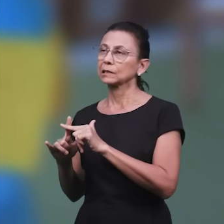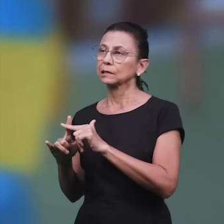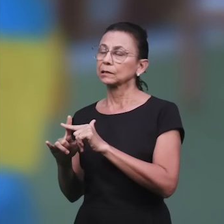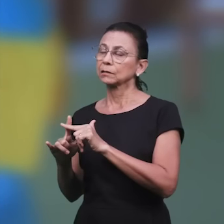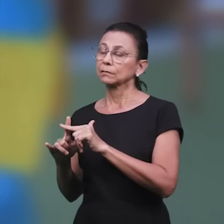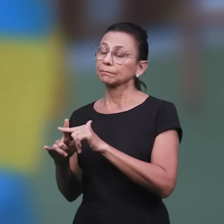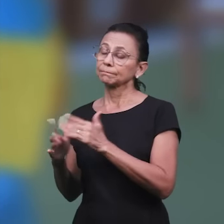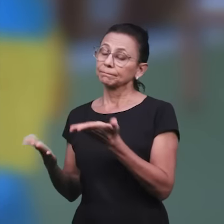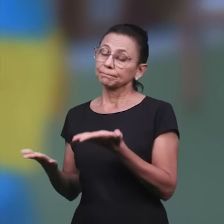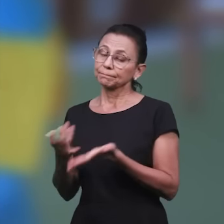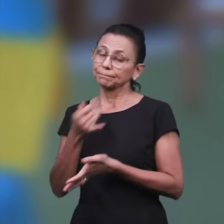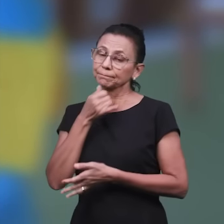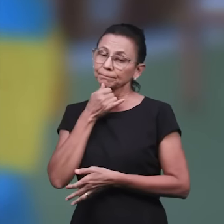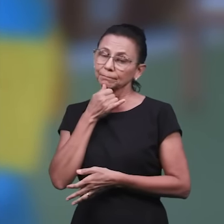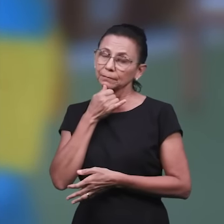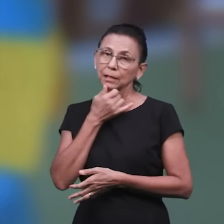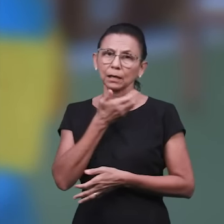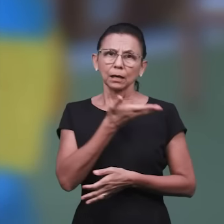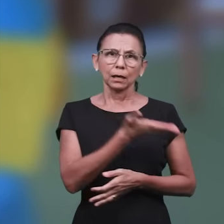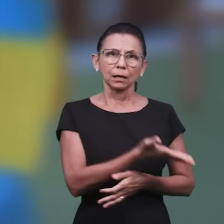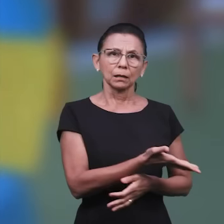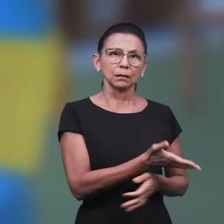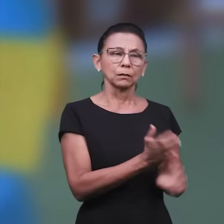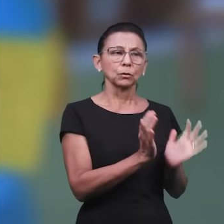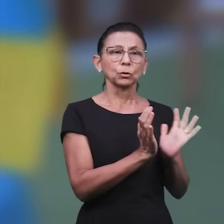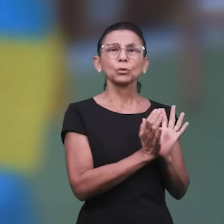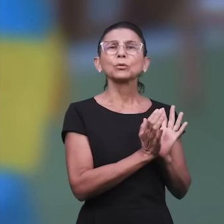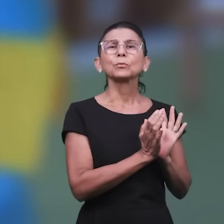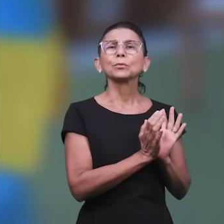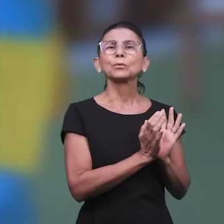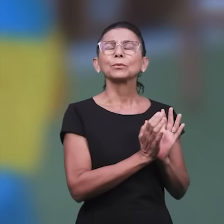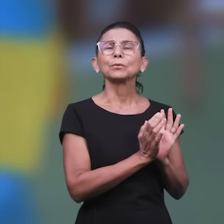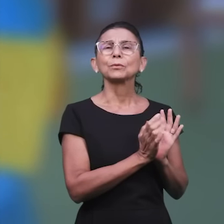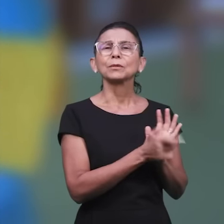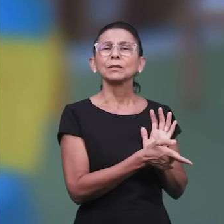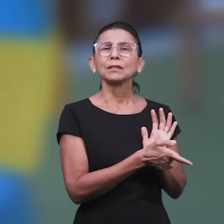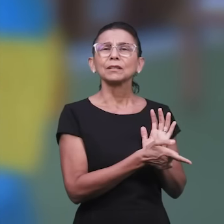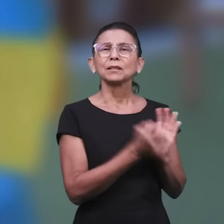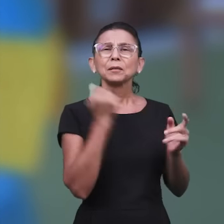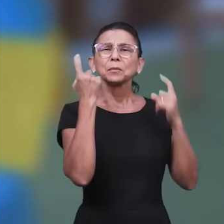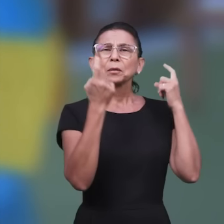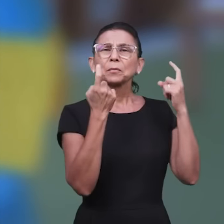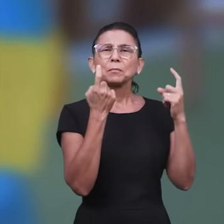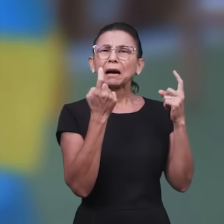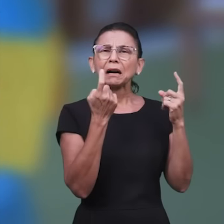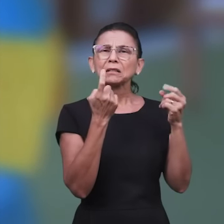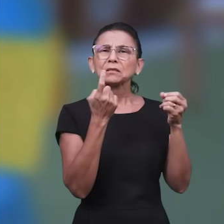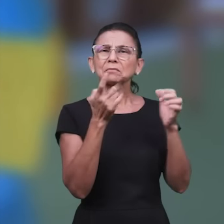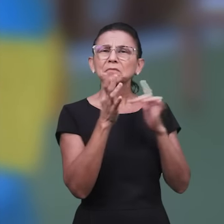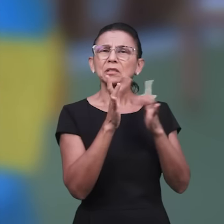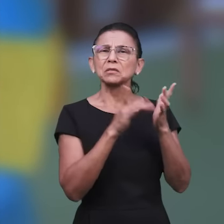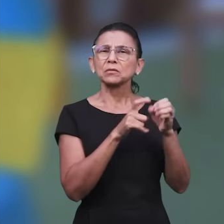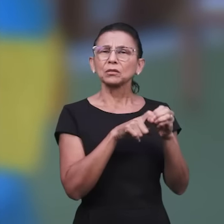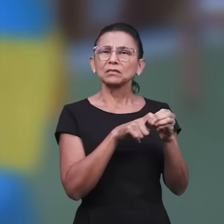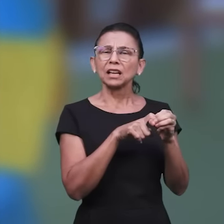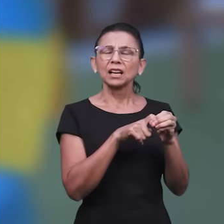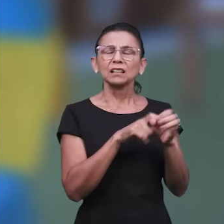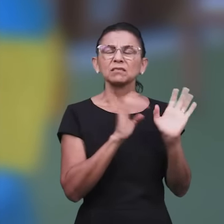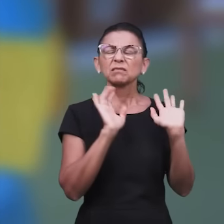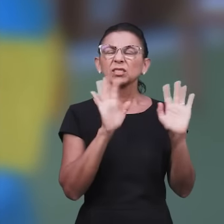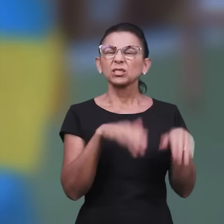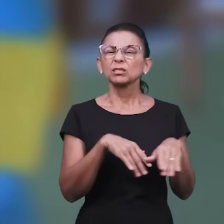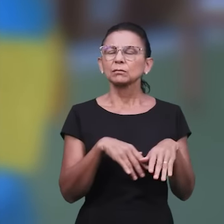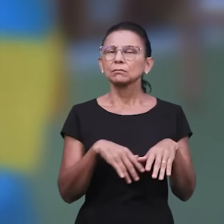Mas, infelizmente, existe outro grupo. Um grupo de pessoas que não está preocupado com a volta de Jesus, não está